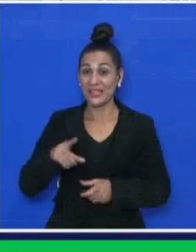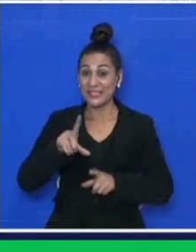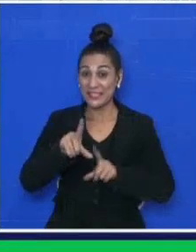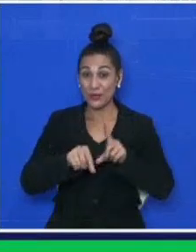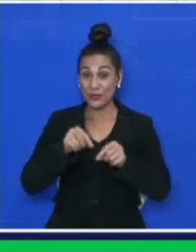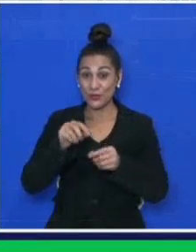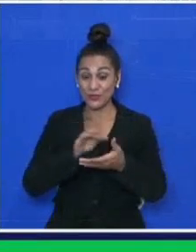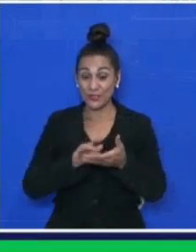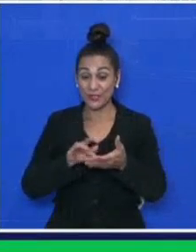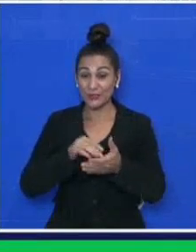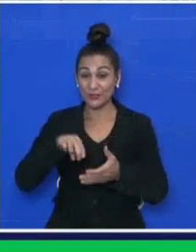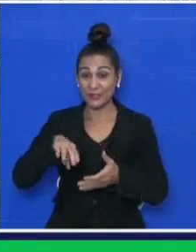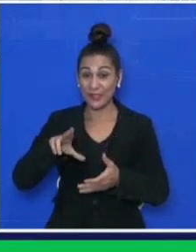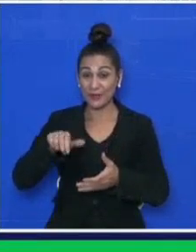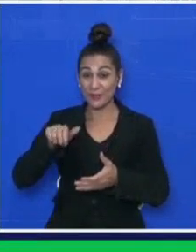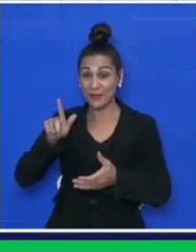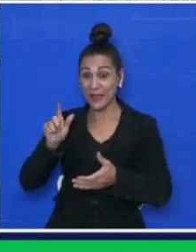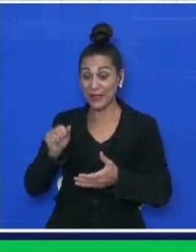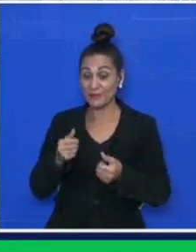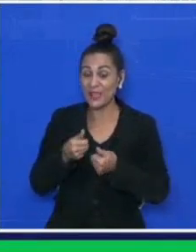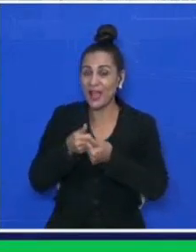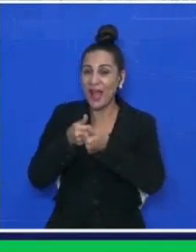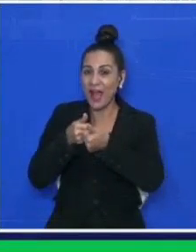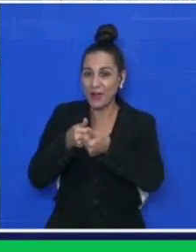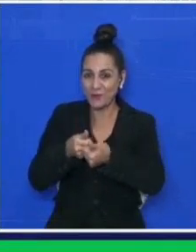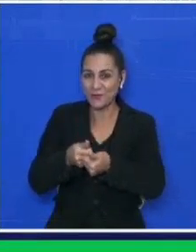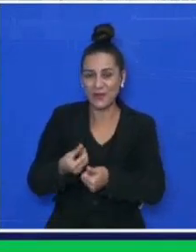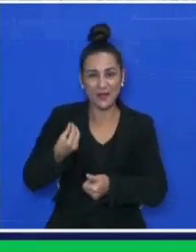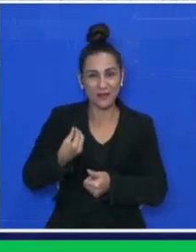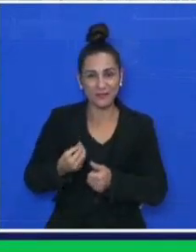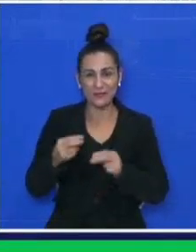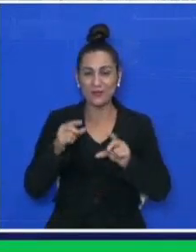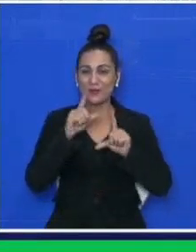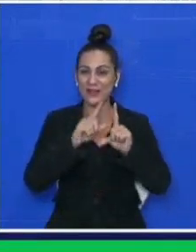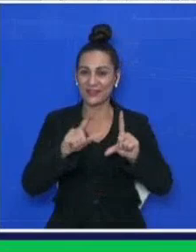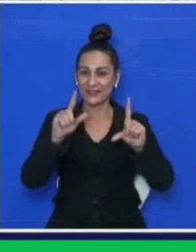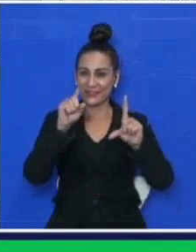Esse é o sorteio da Mega Sena que você acompanha ao vivo pela Rede TV.